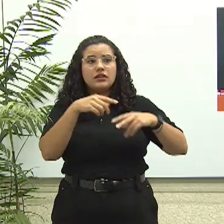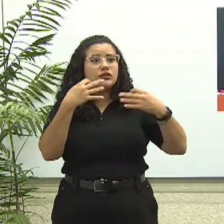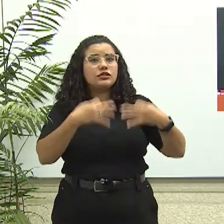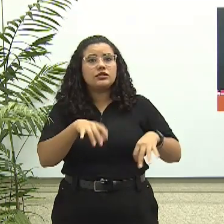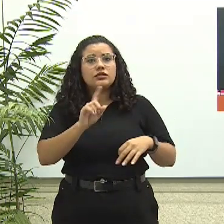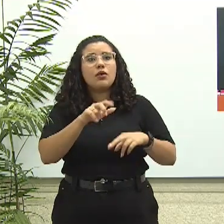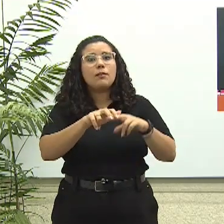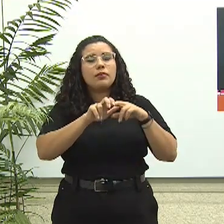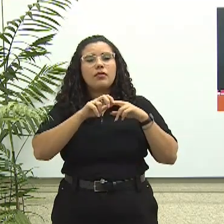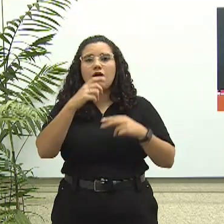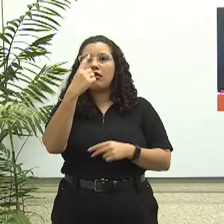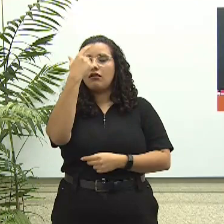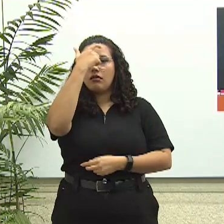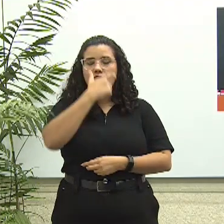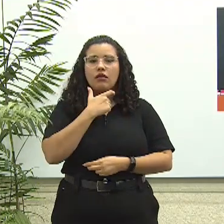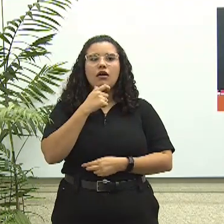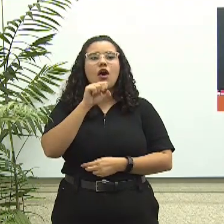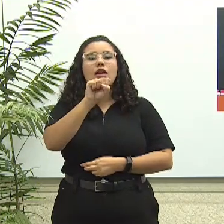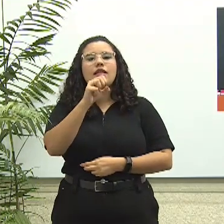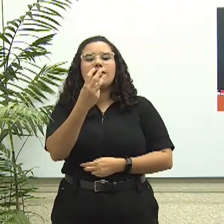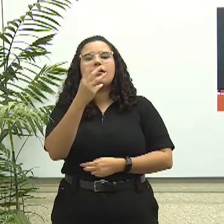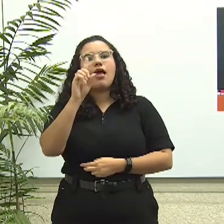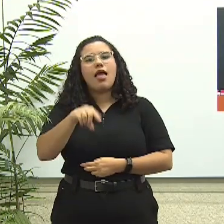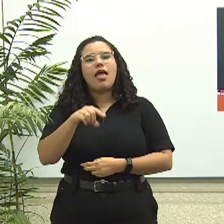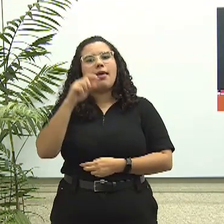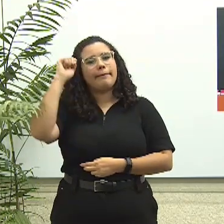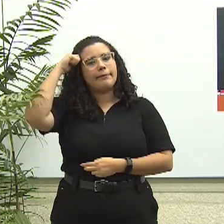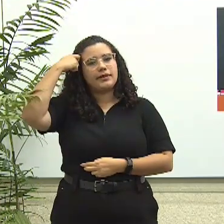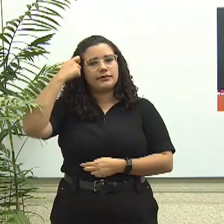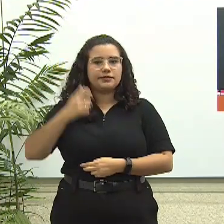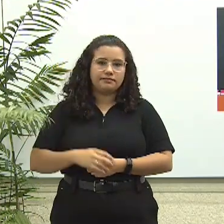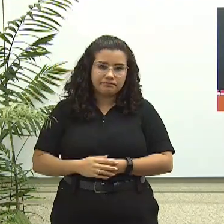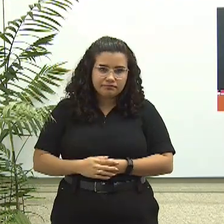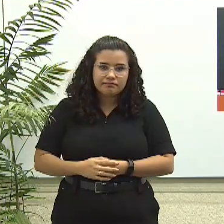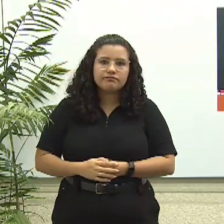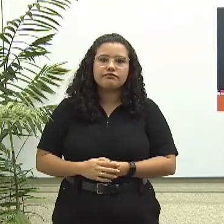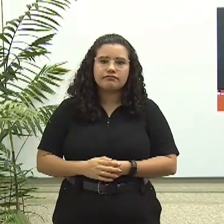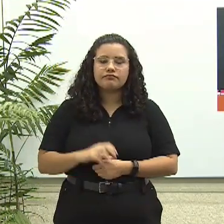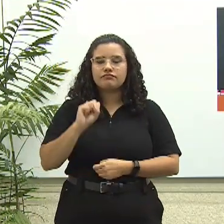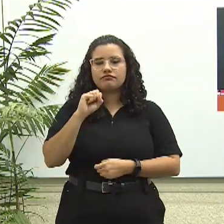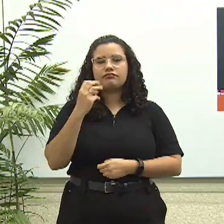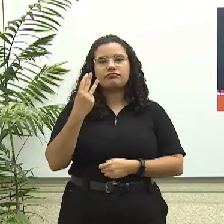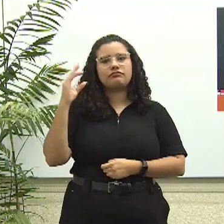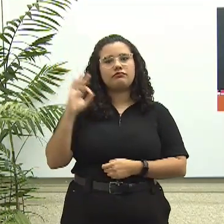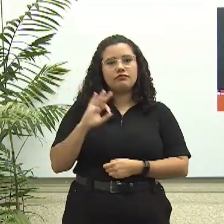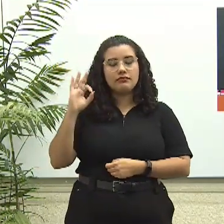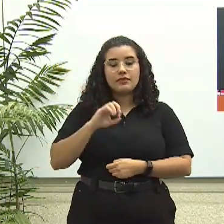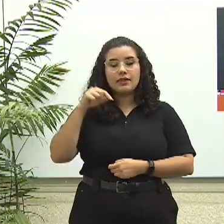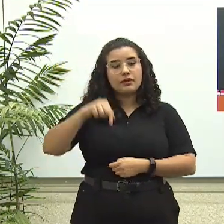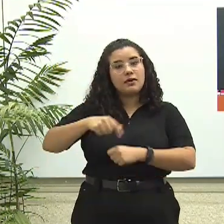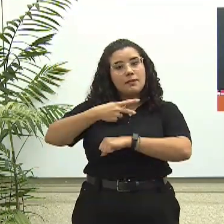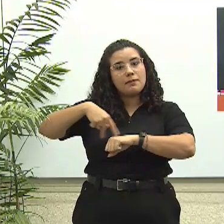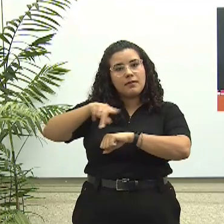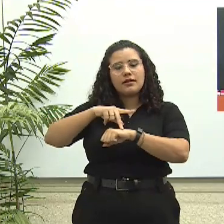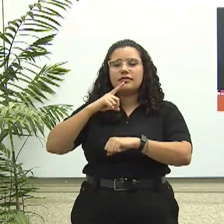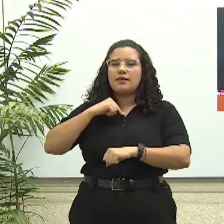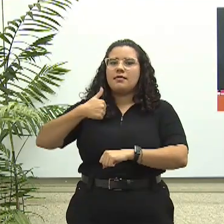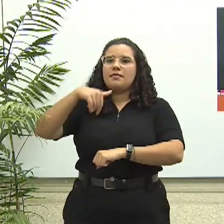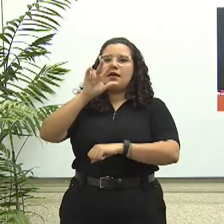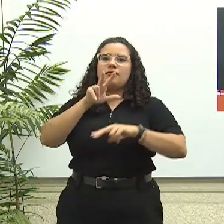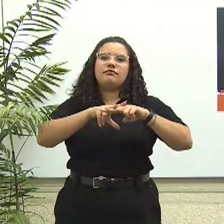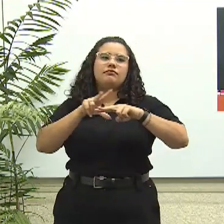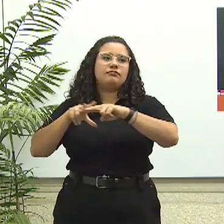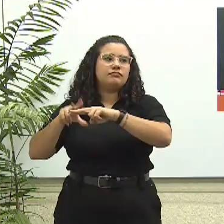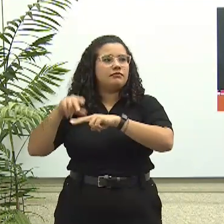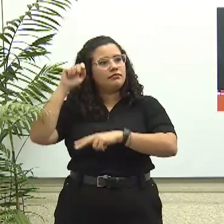reconhecimento facial 86% são negras eh num num país que já encarcera mais preto do que Branco